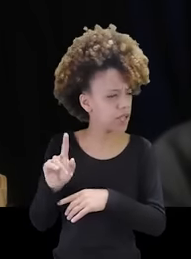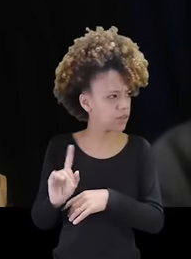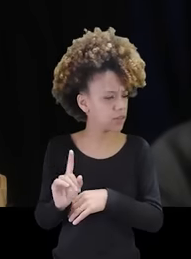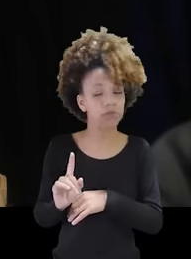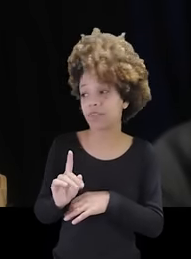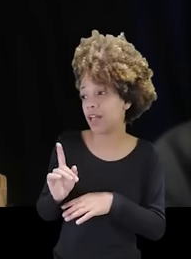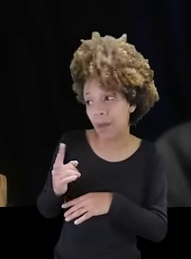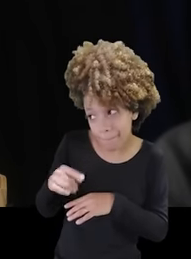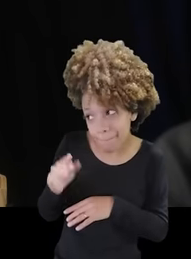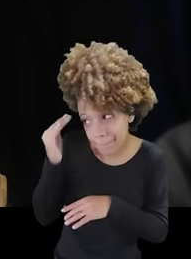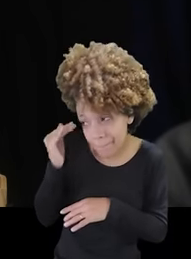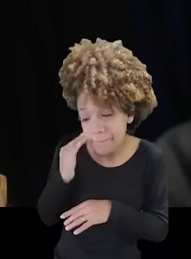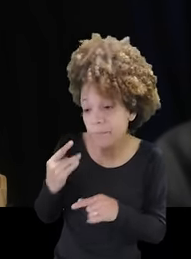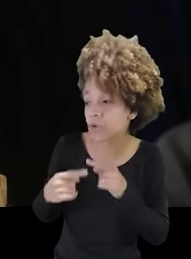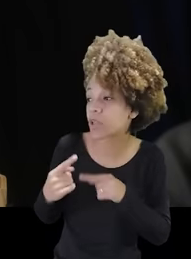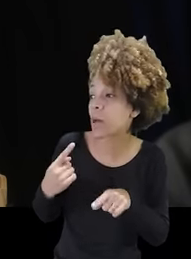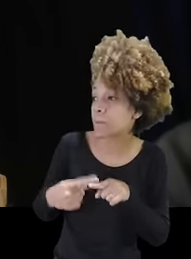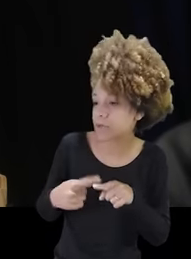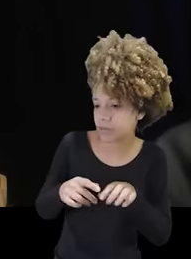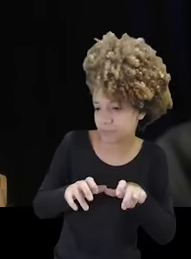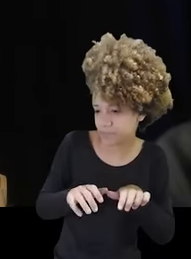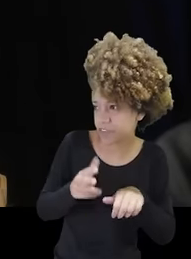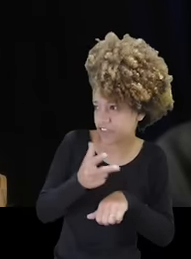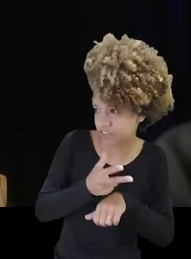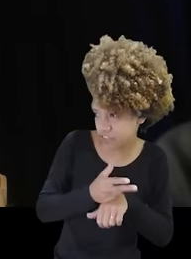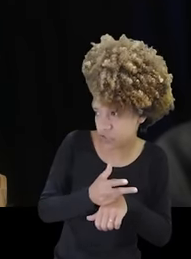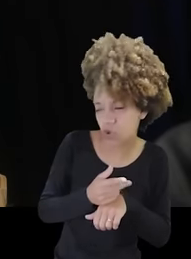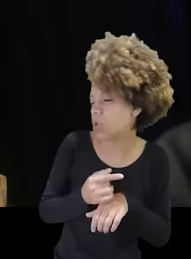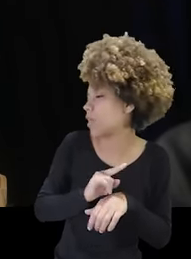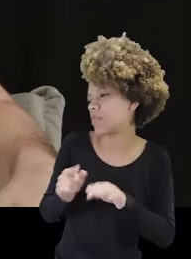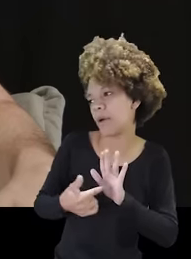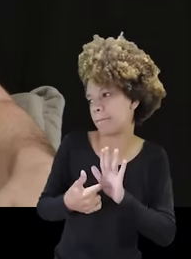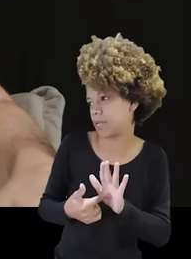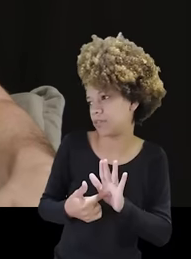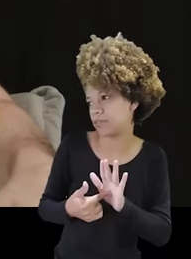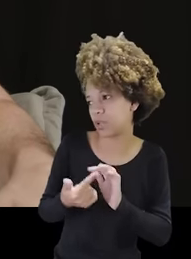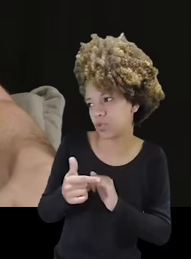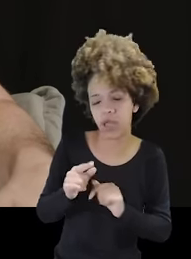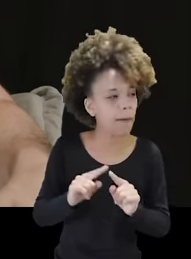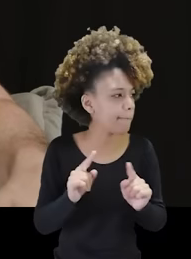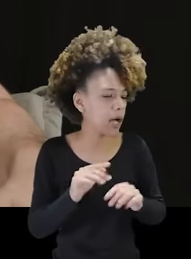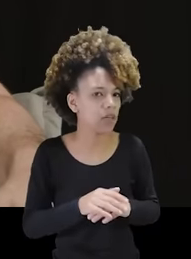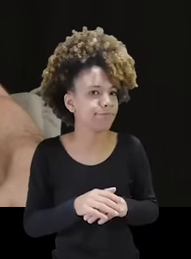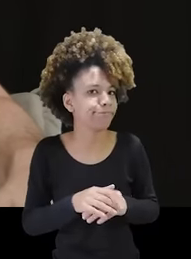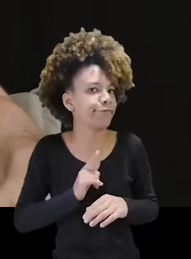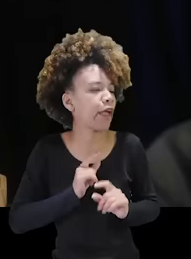para eles né assim é porque fala que é proibido porque se você digitar lá xvídeos.com não aparece tudo bem